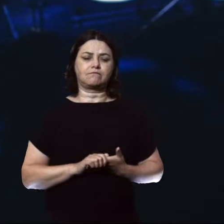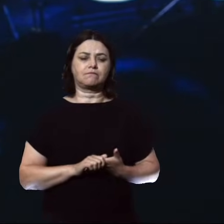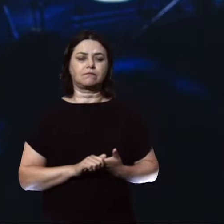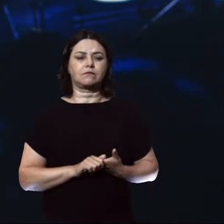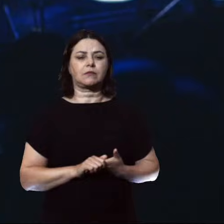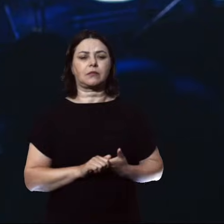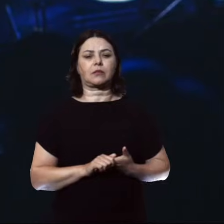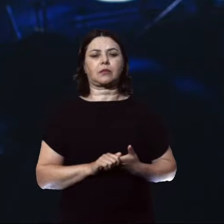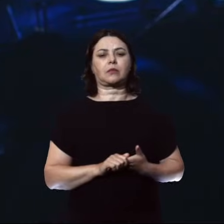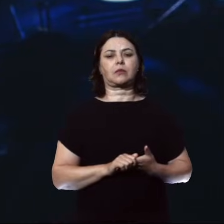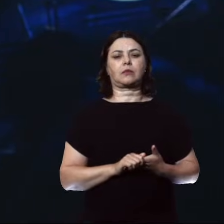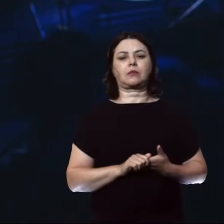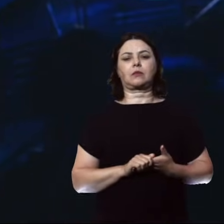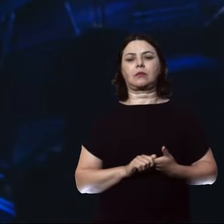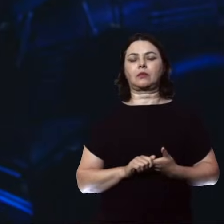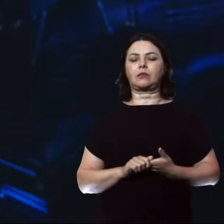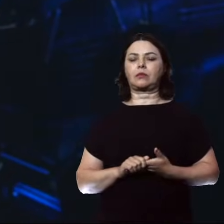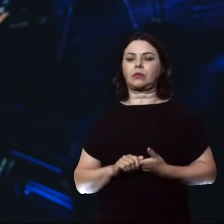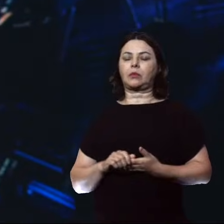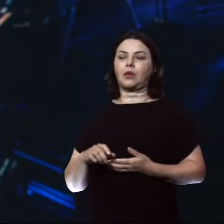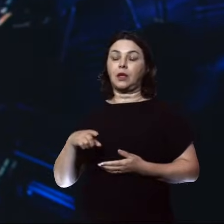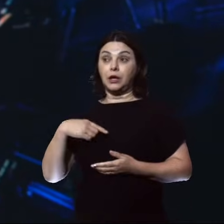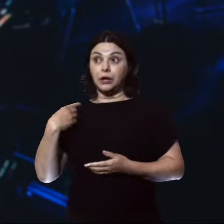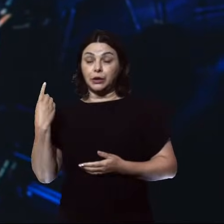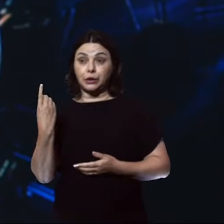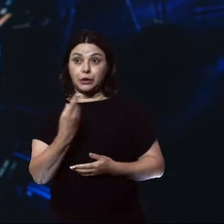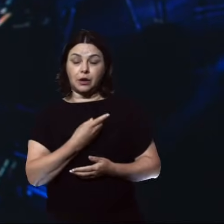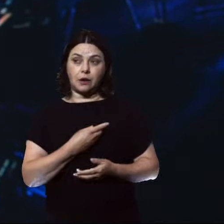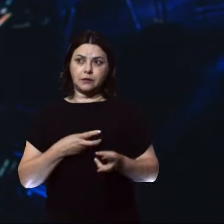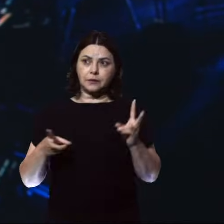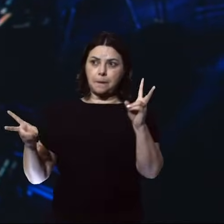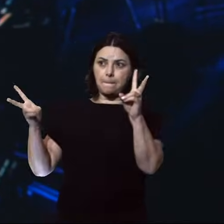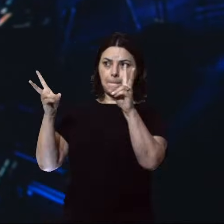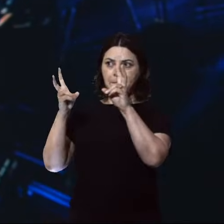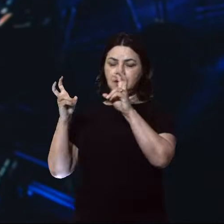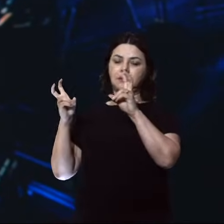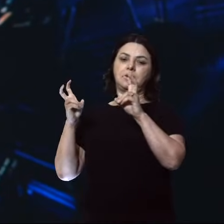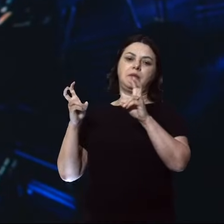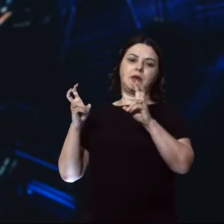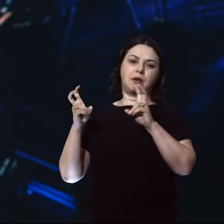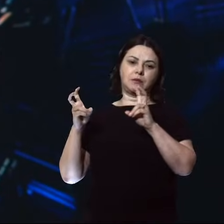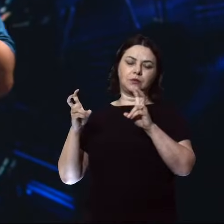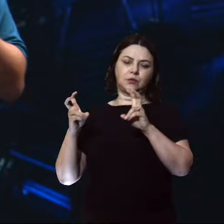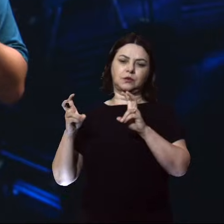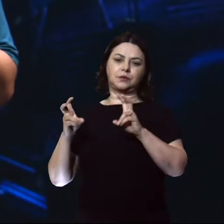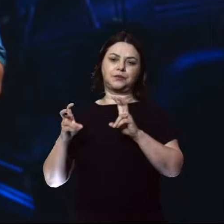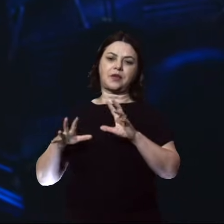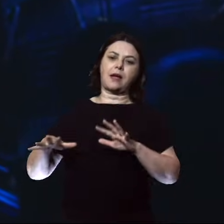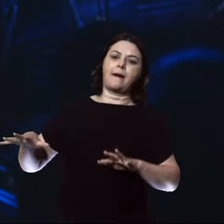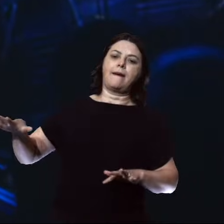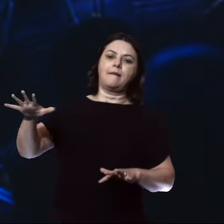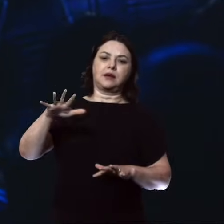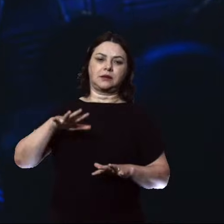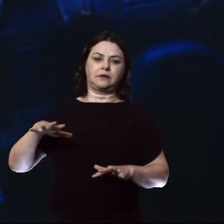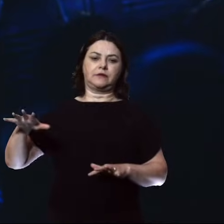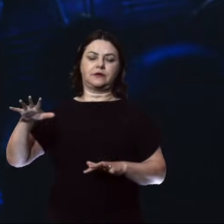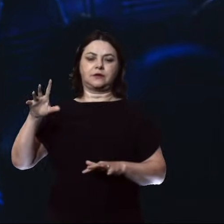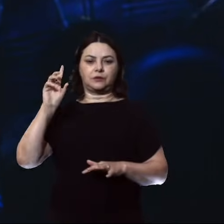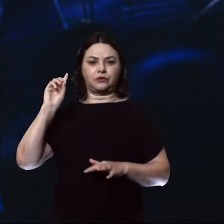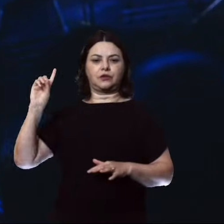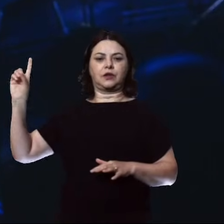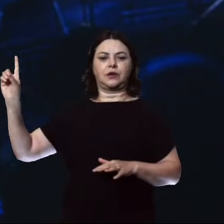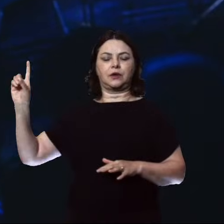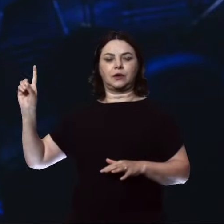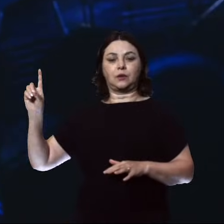covardia. A gente vê a manifestação de Deus, mas a gente espera que outros sejam um vetor daquilo.